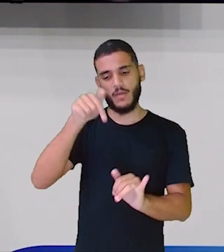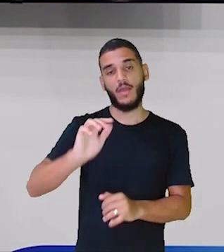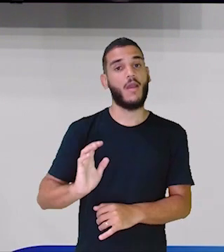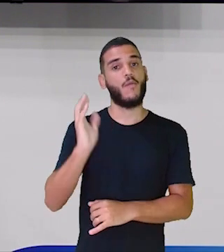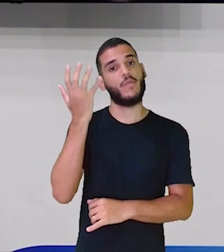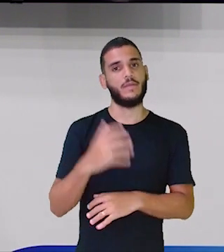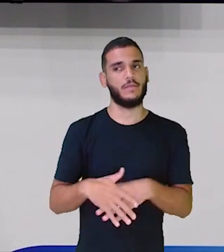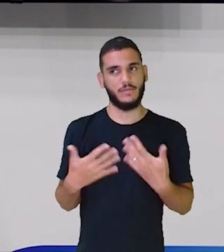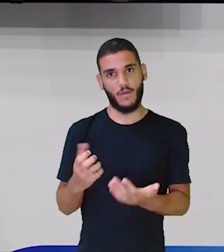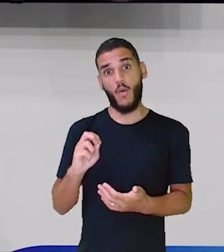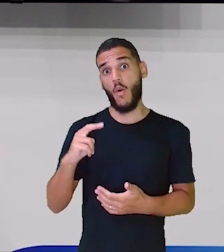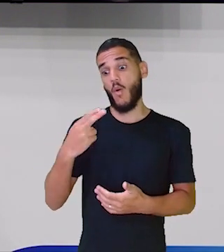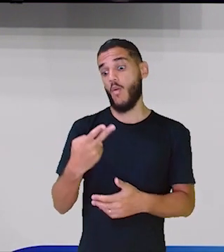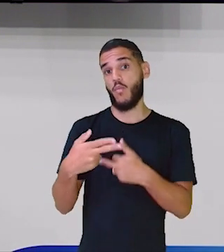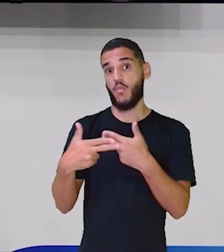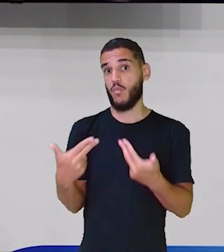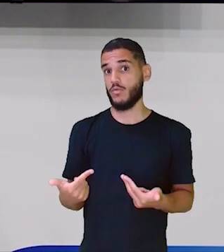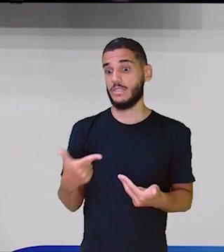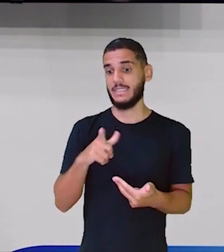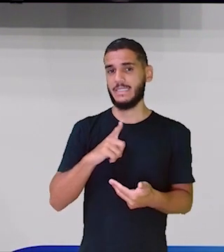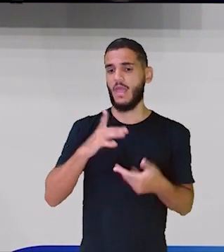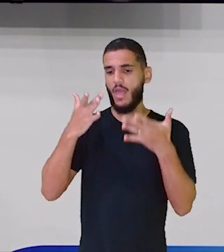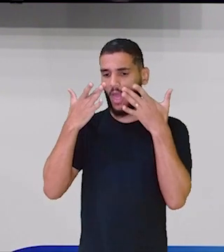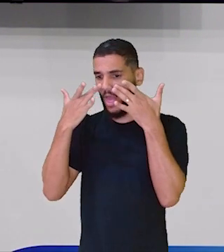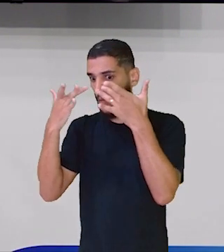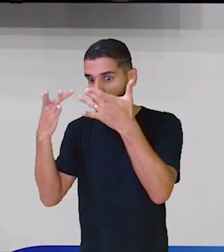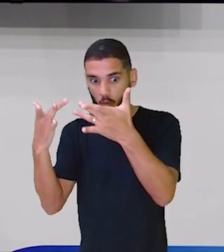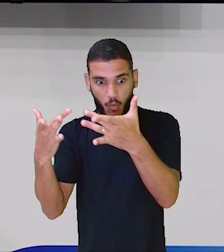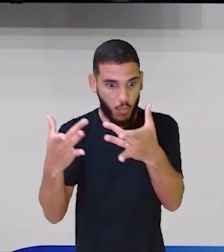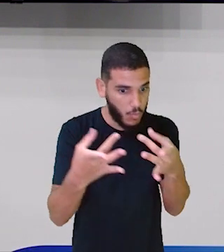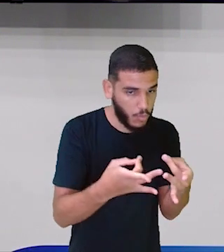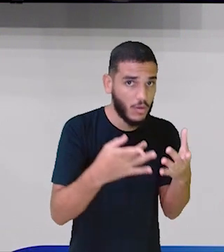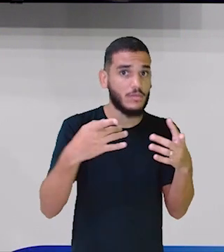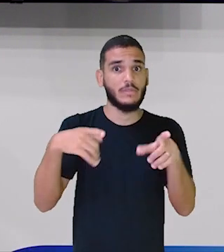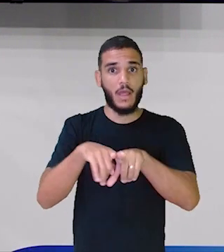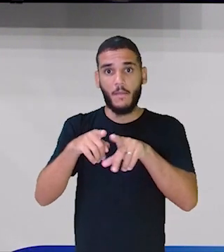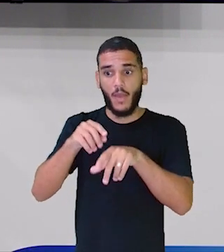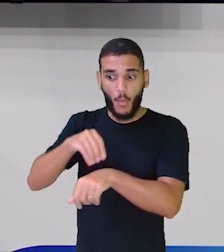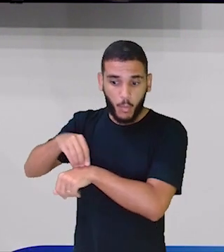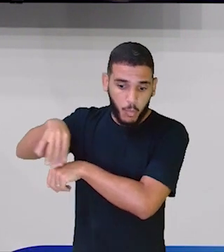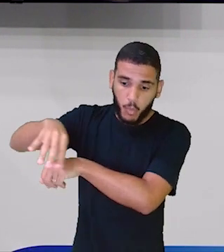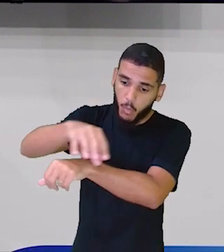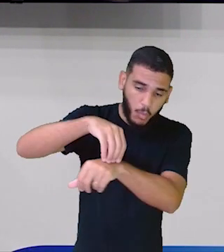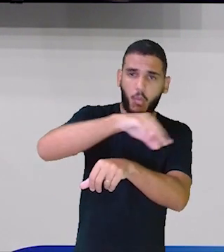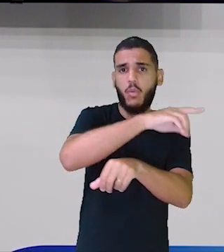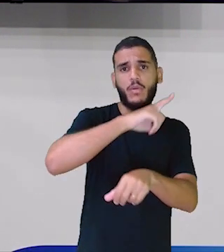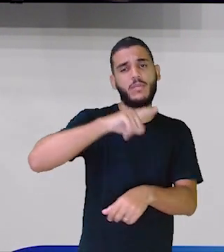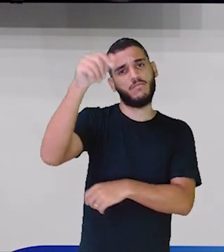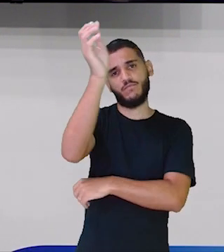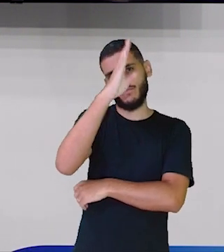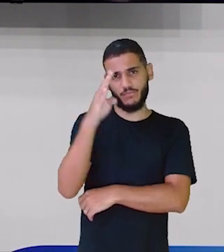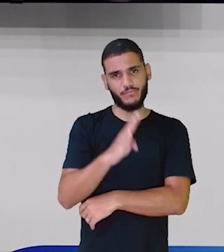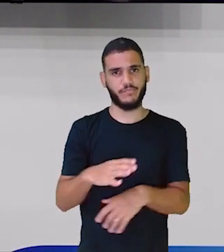Pernambuco. Ou algo que chame muita atenção, tenha muita divulgação, o que acontece no restante do país. Mas a